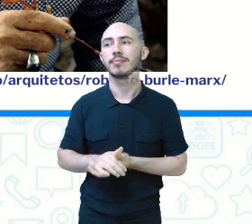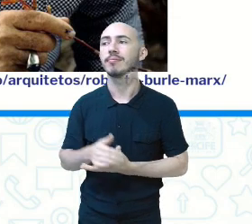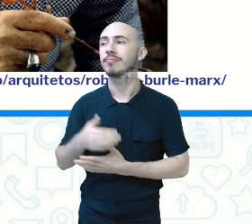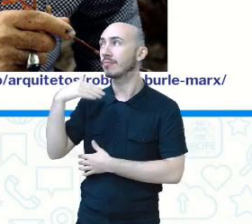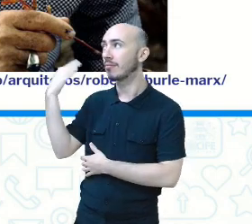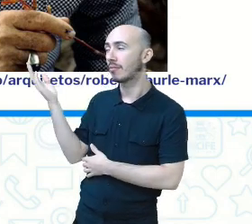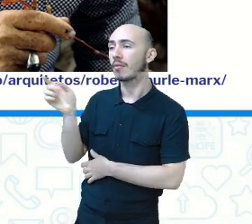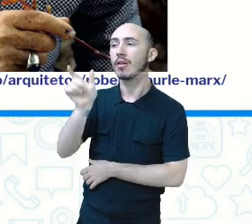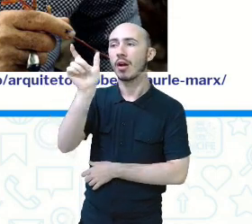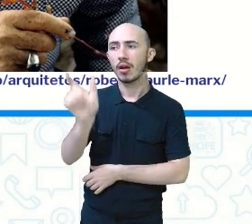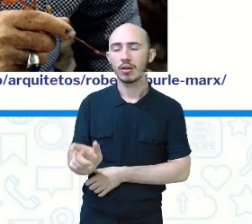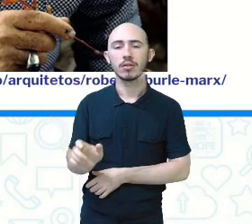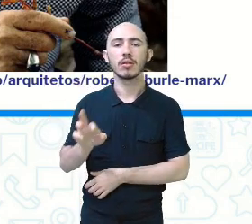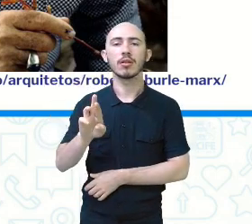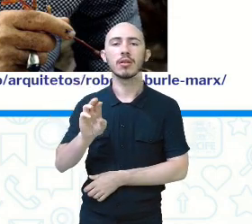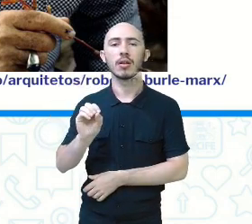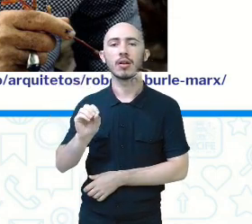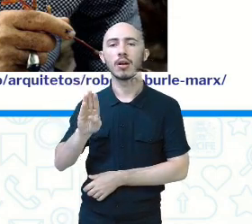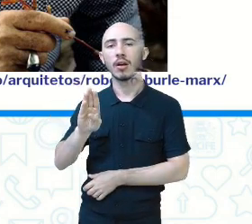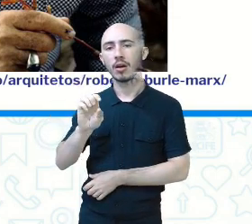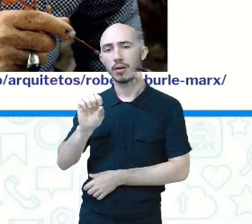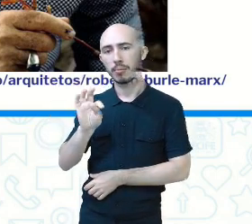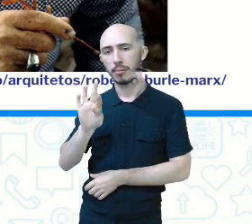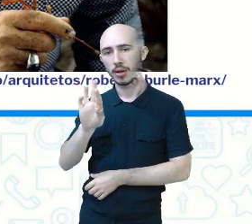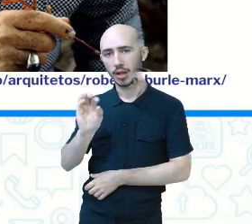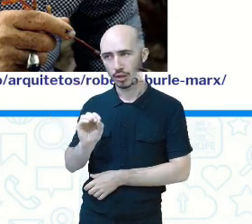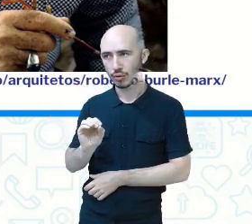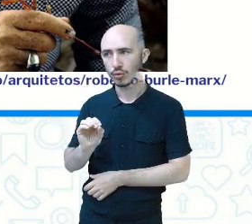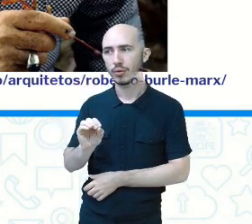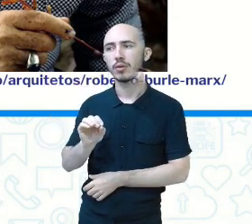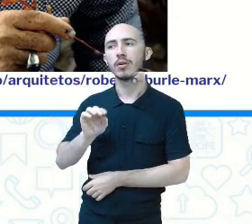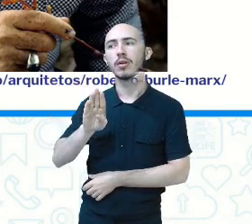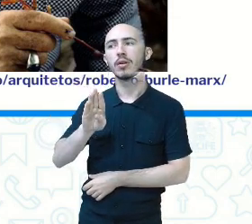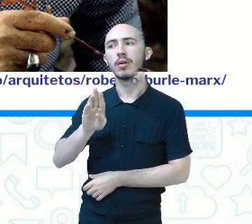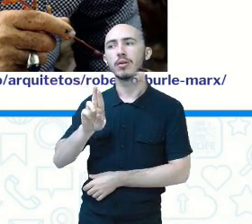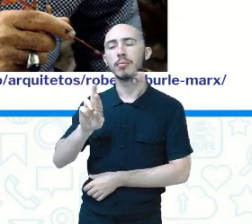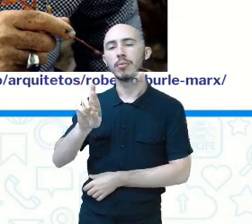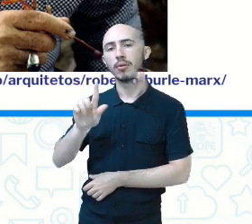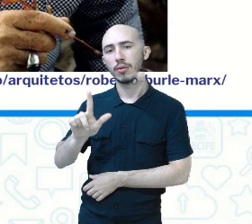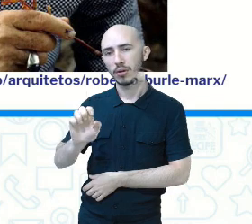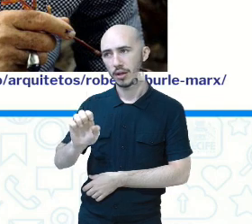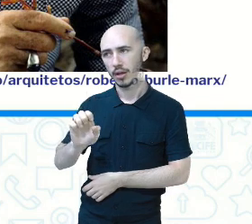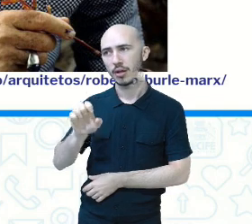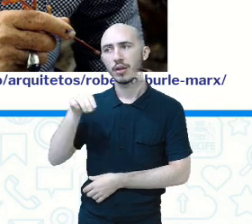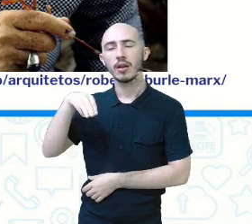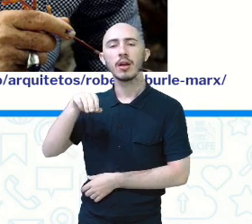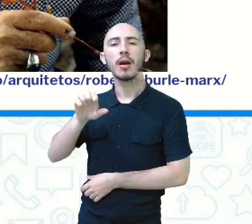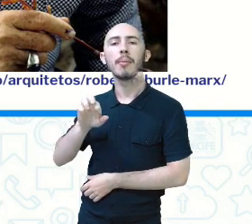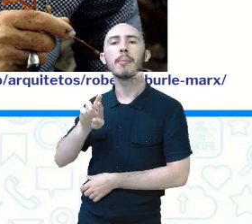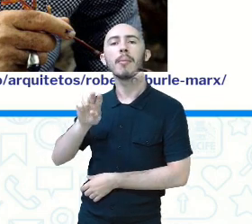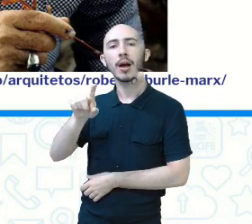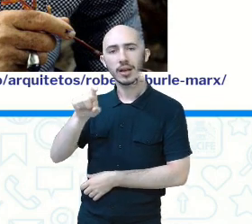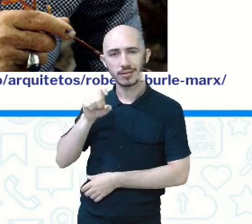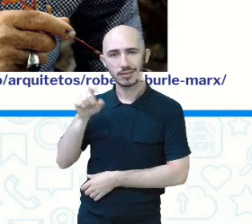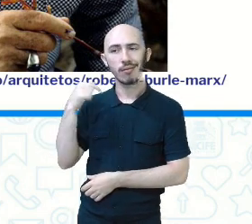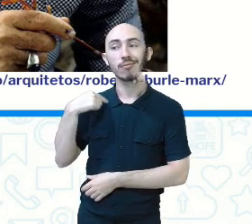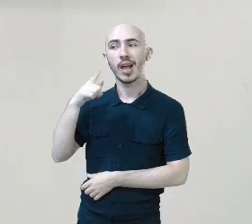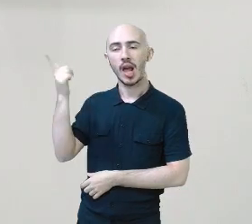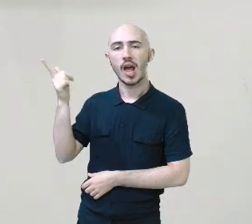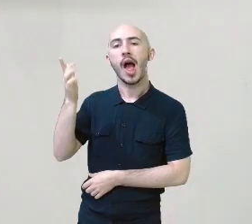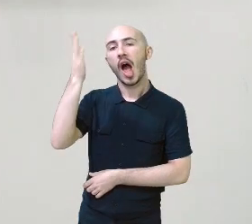E o Roberto Burle Marx, um artista plástico, um grande conhecido